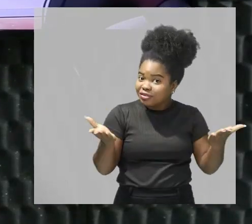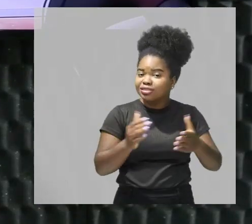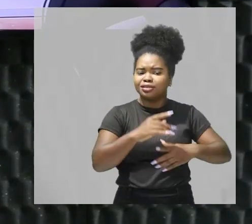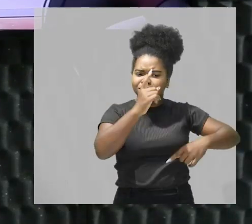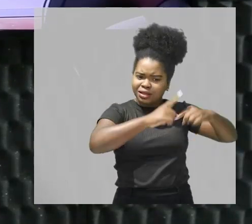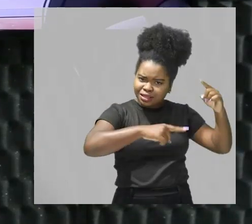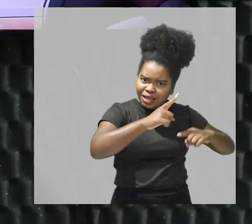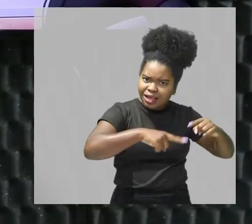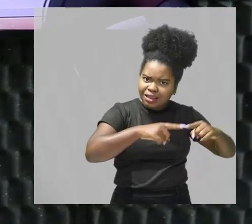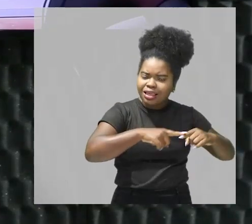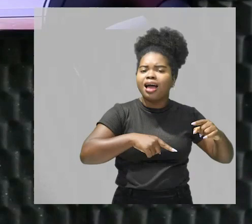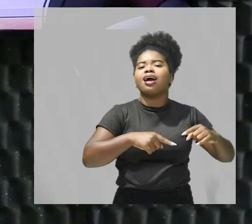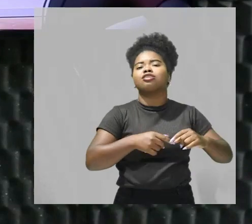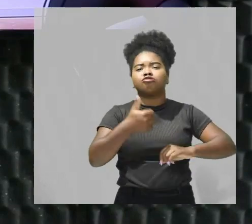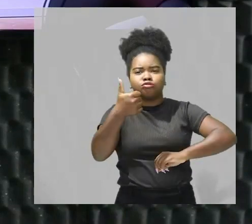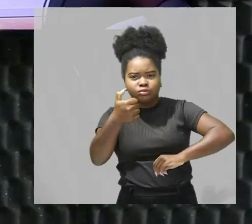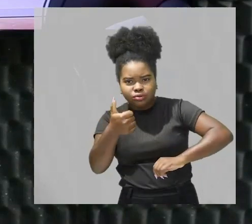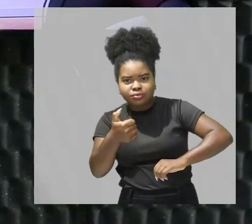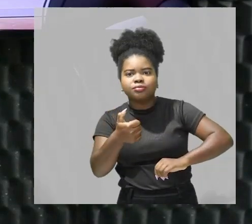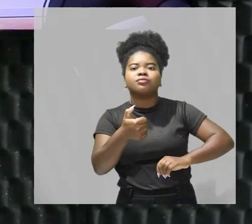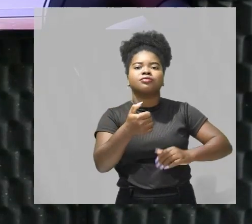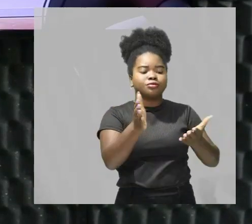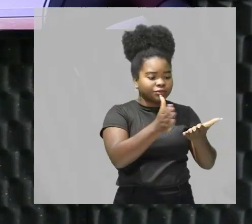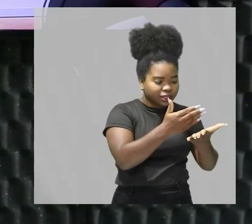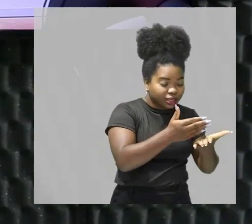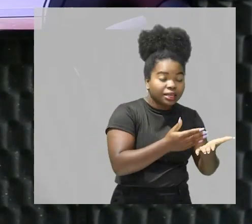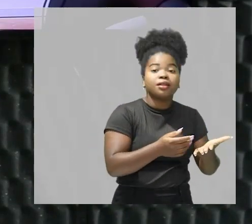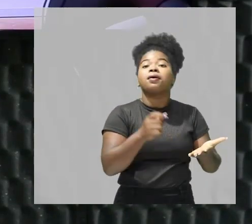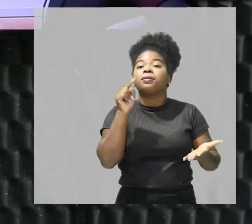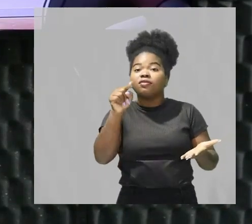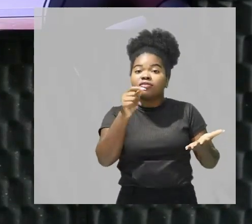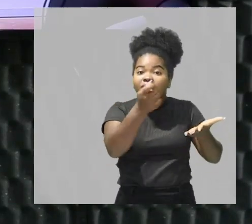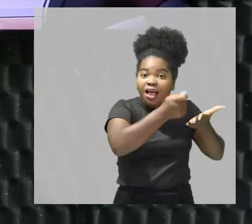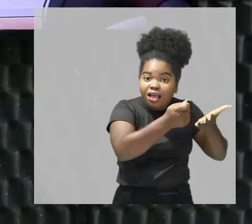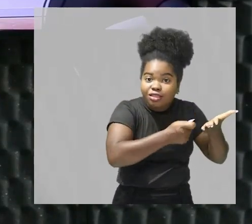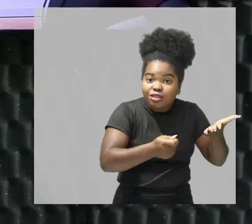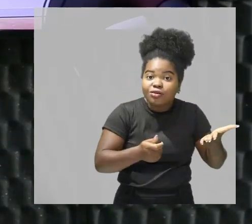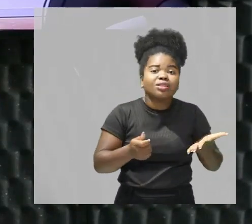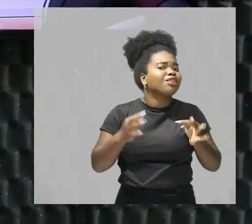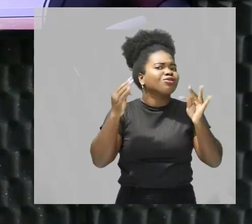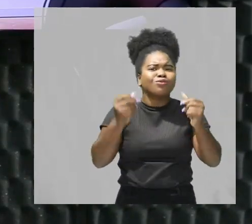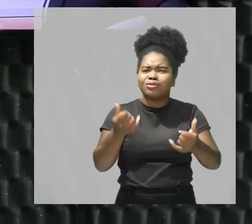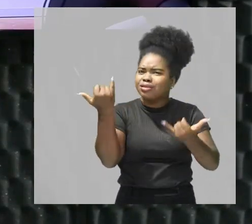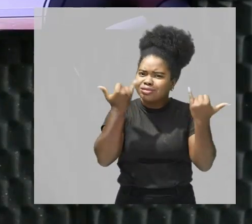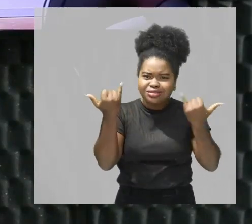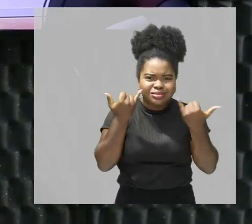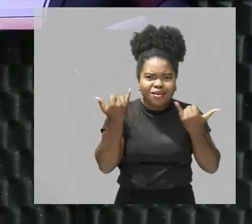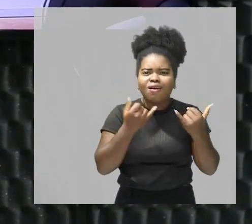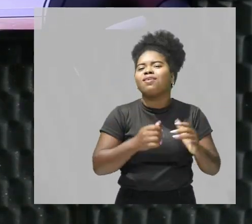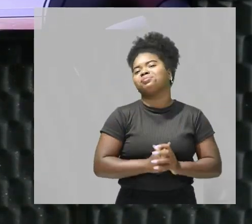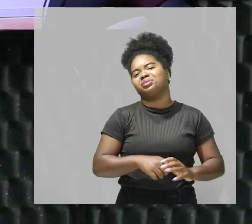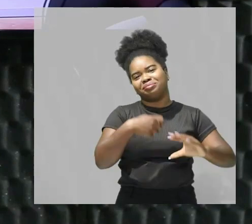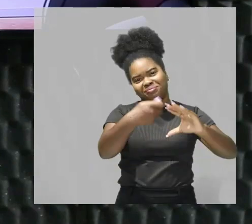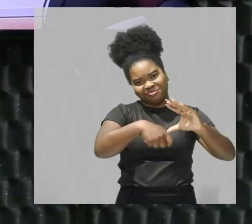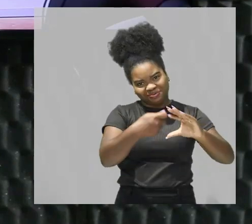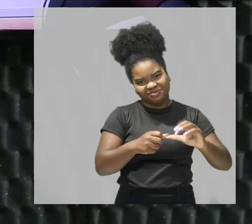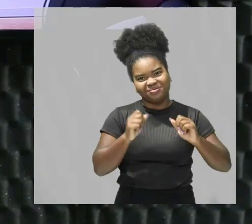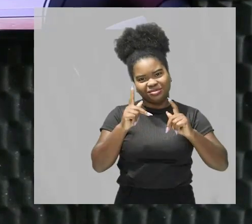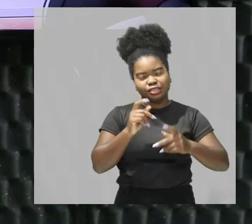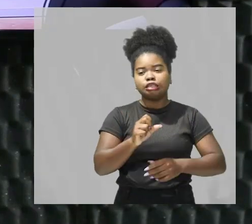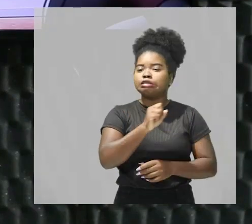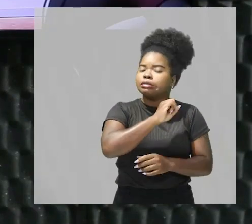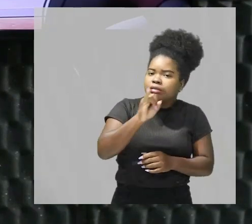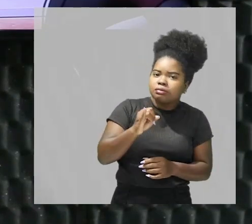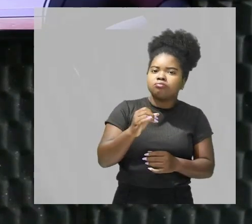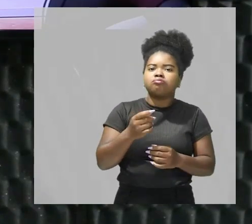para você fazer as devidas anotações ao longo do vídeo. E, turminha, aquelas informações que você achar interessante, você pode pausar,